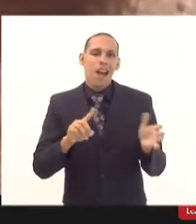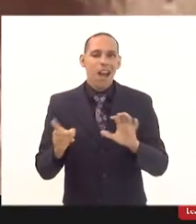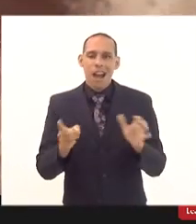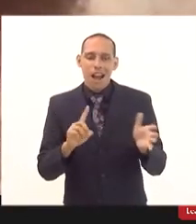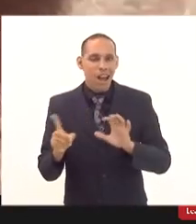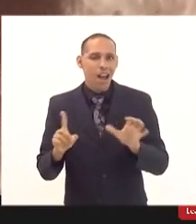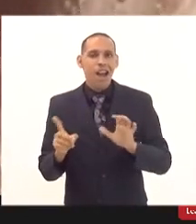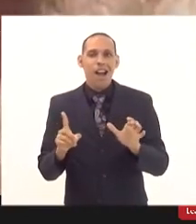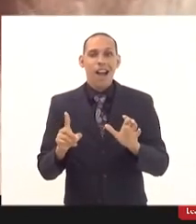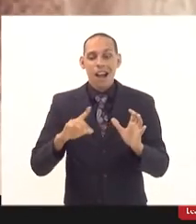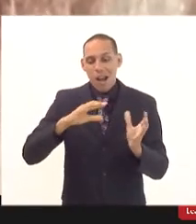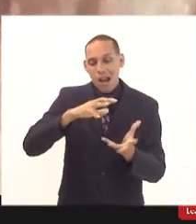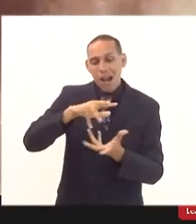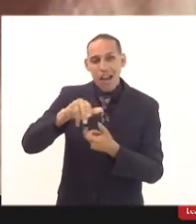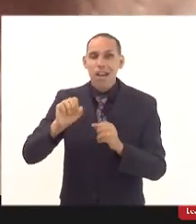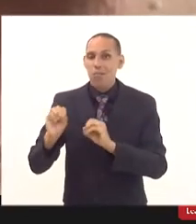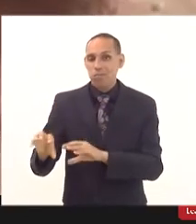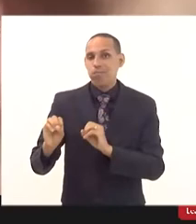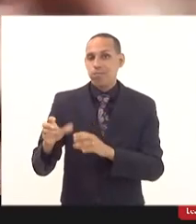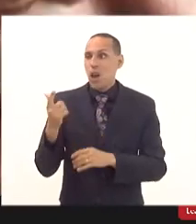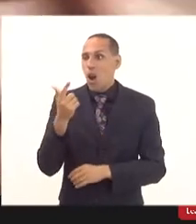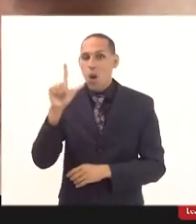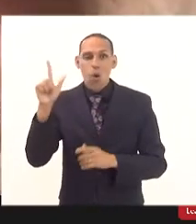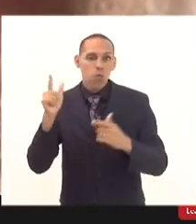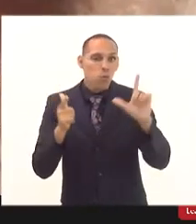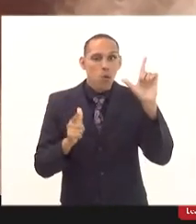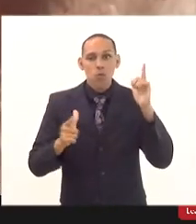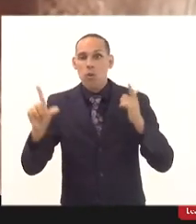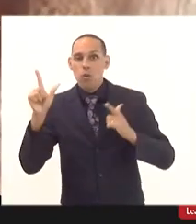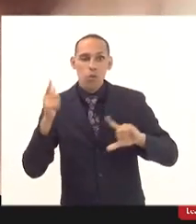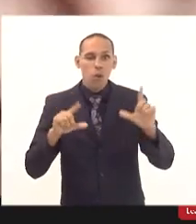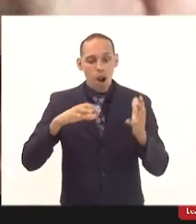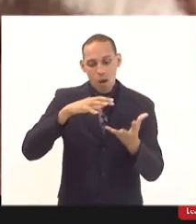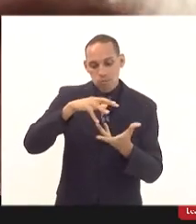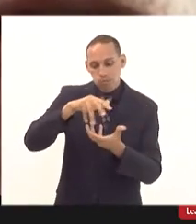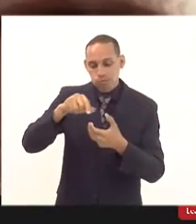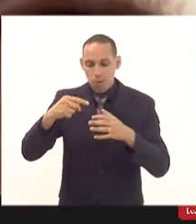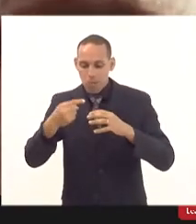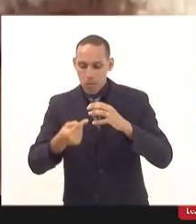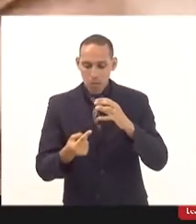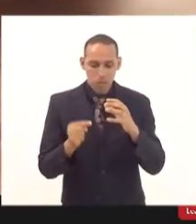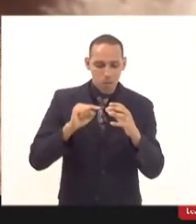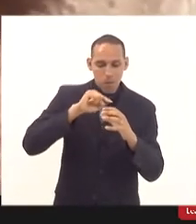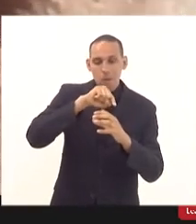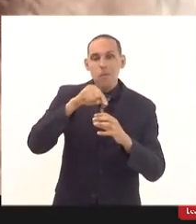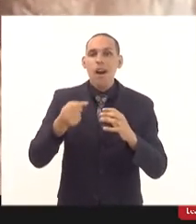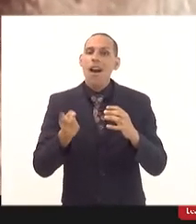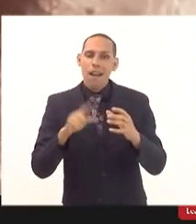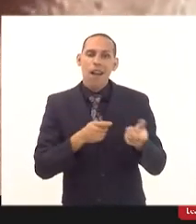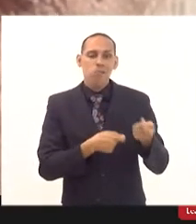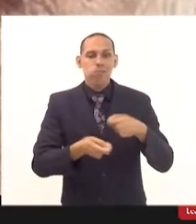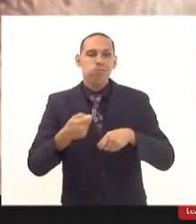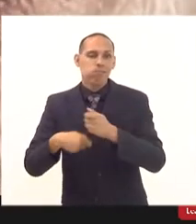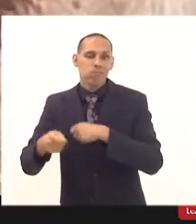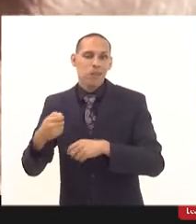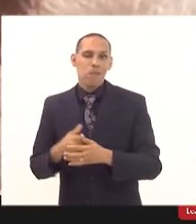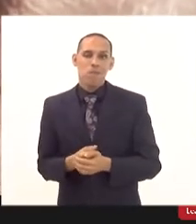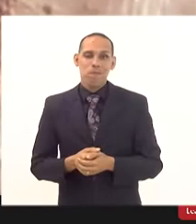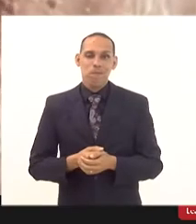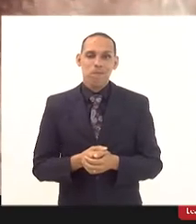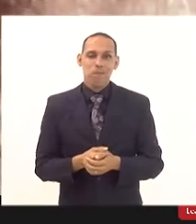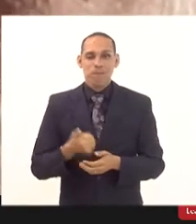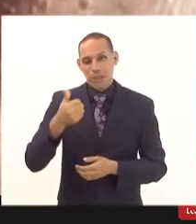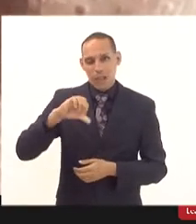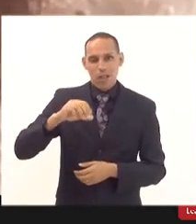cultural do planeta enquanto todas as outras estavam surgindo ao redor do mundo tinha objetivos comerciais em